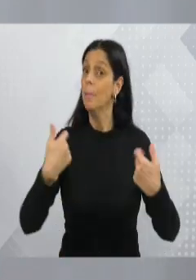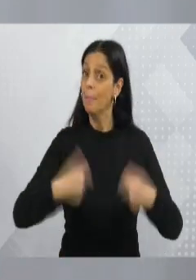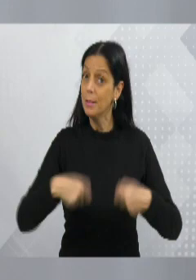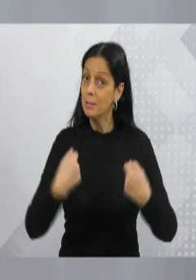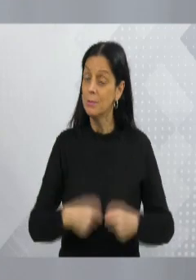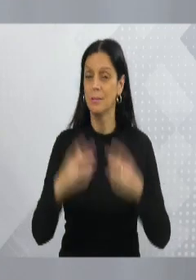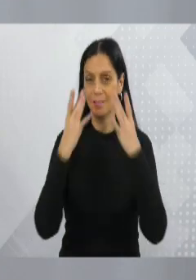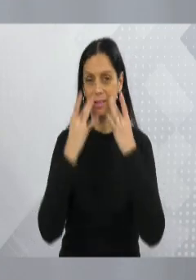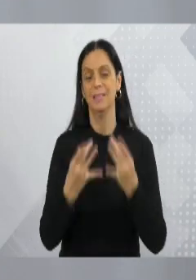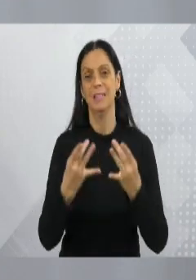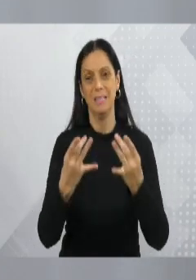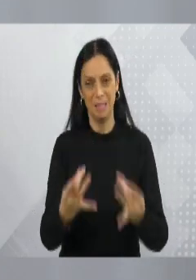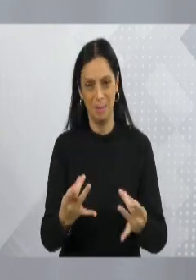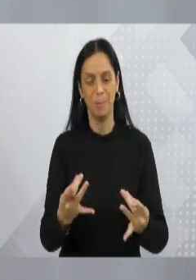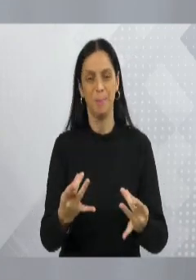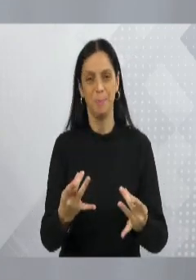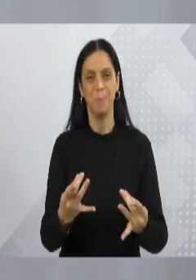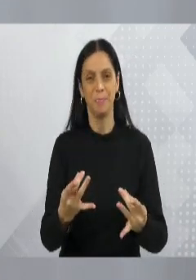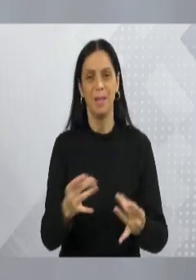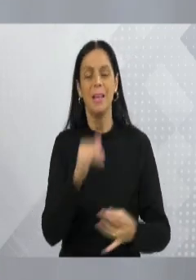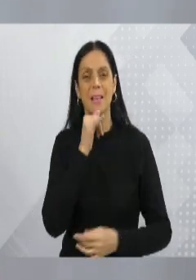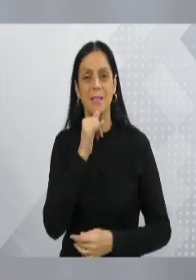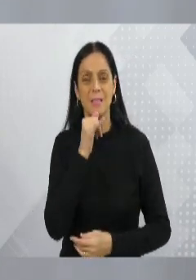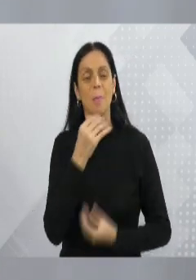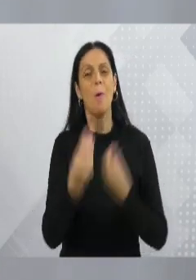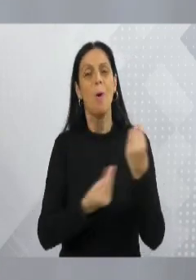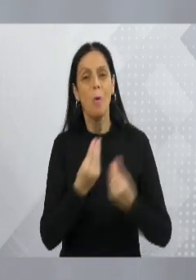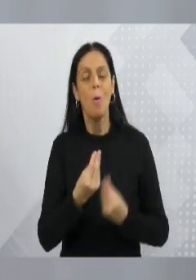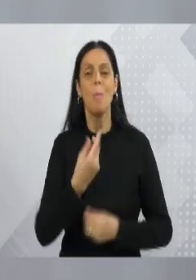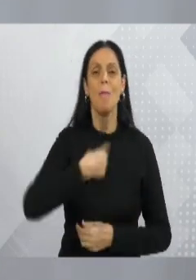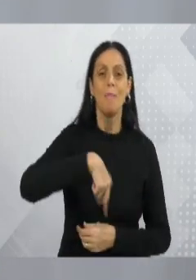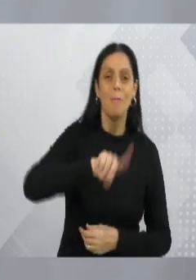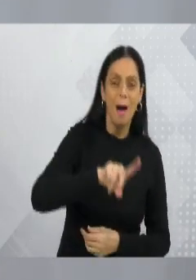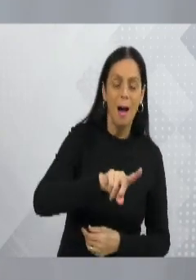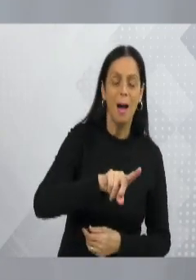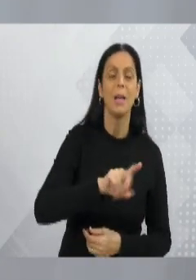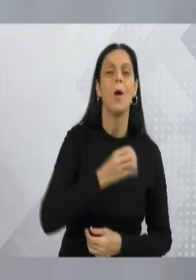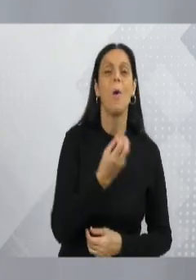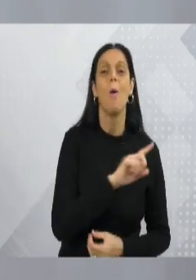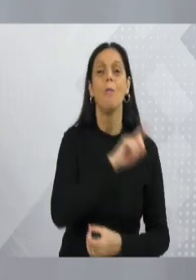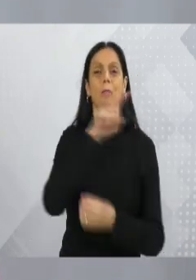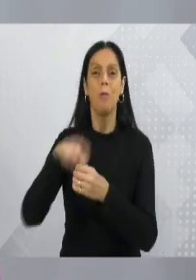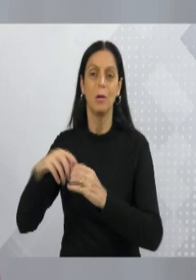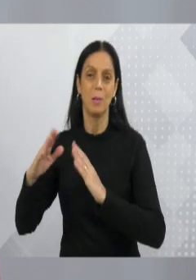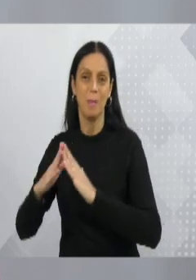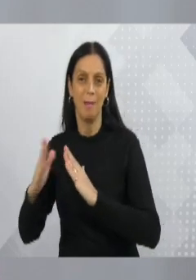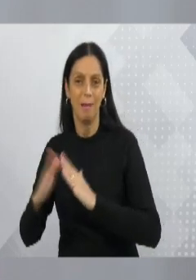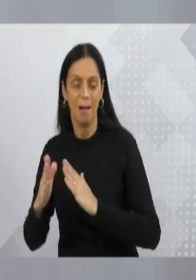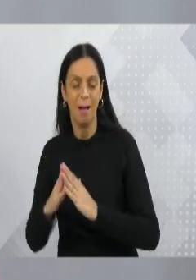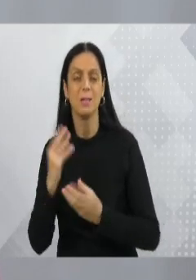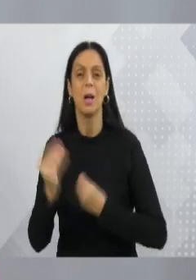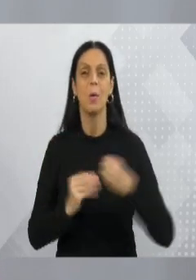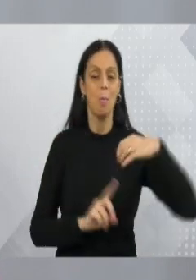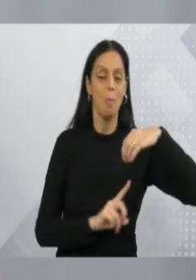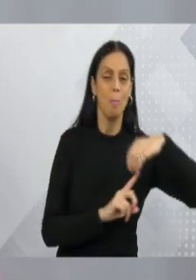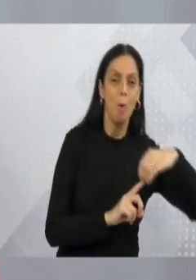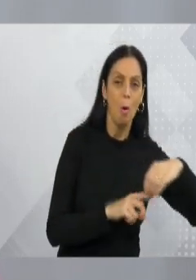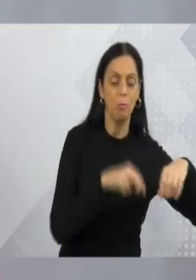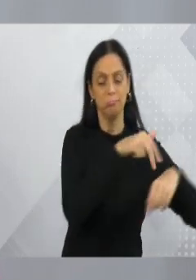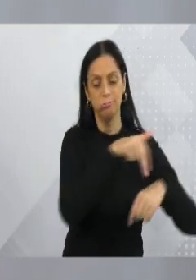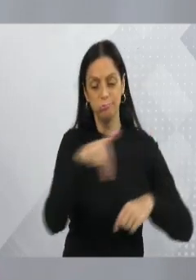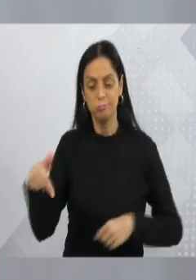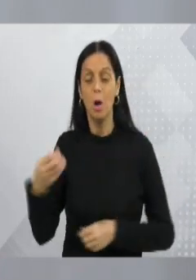atenção ao entorno da Fuga a questão da ida da vinda de ônibus esses deslocamento a questão de deslocamento do ponto de ônibus até